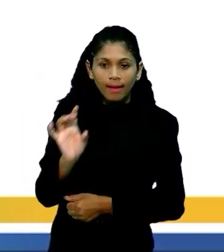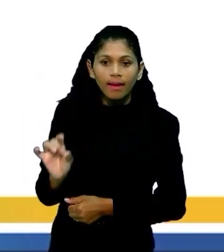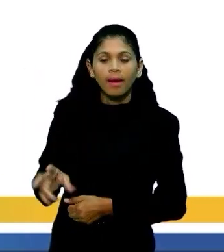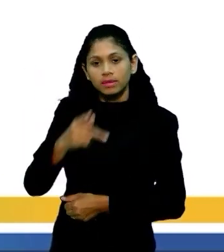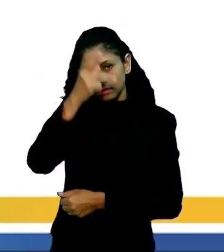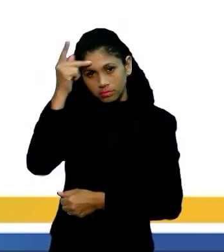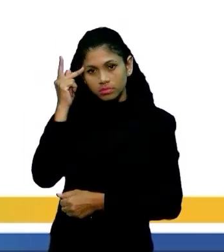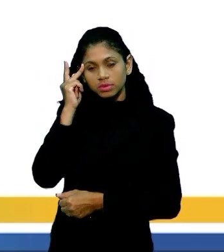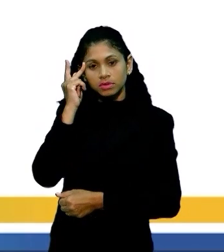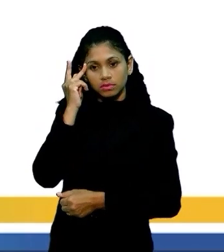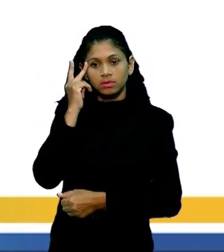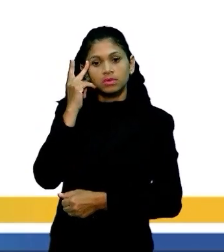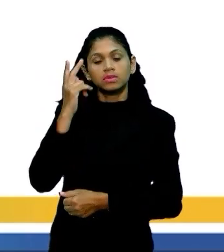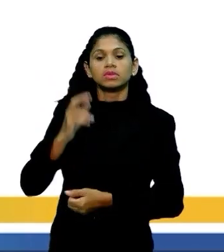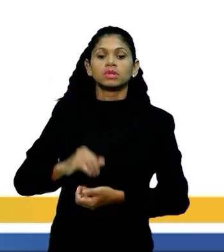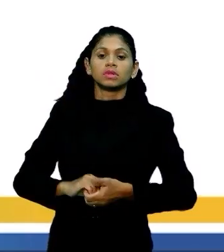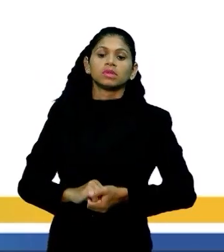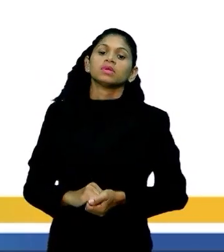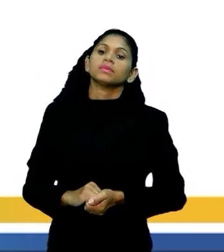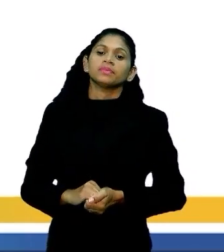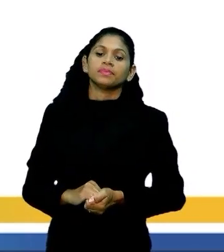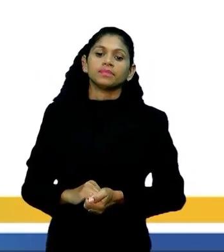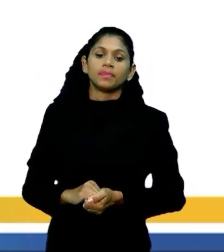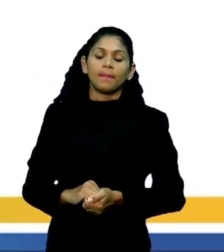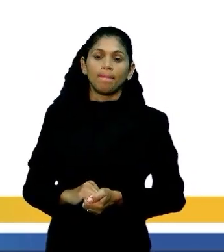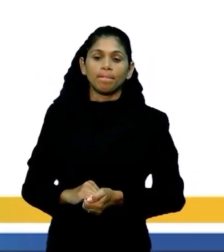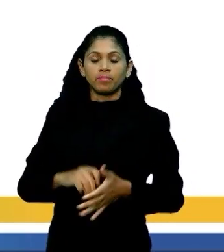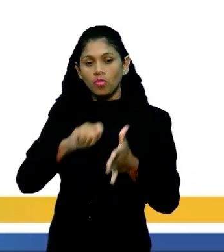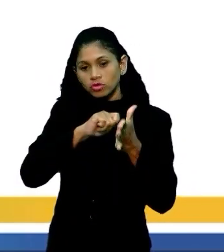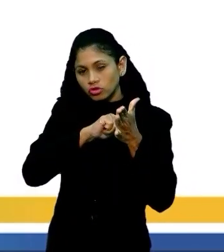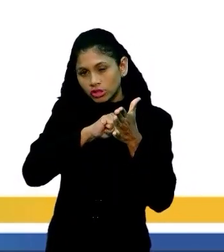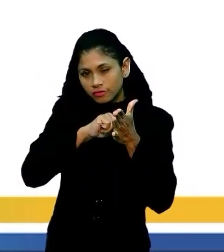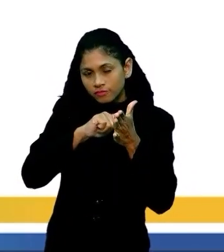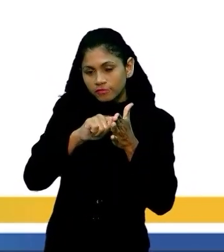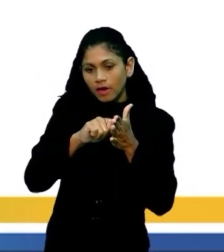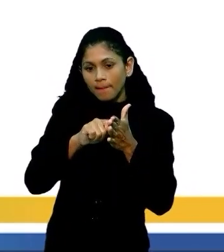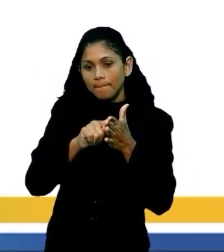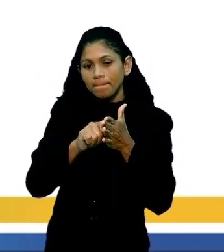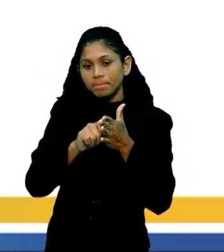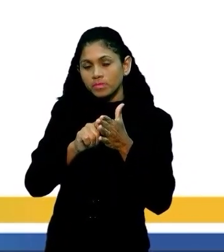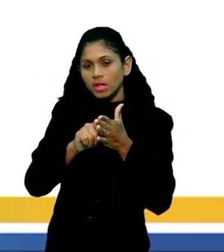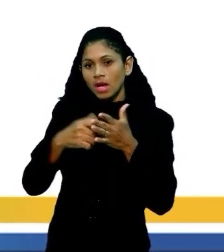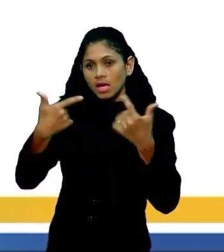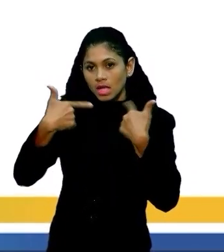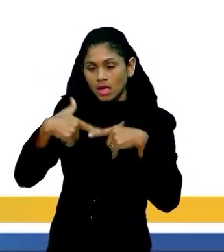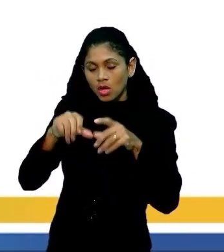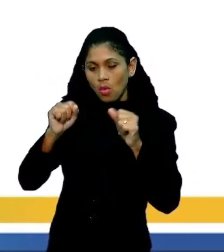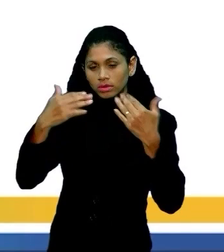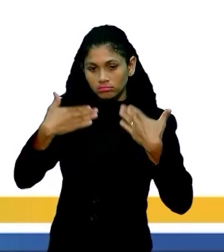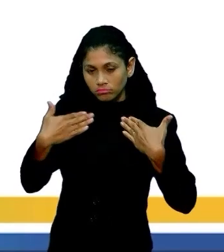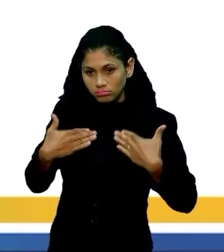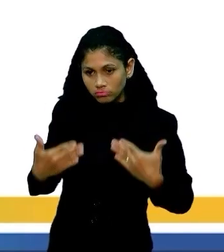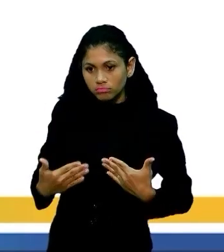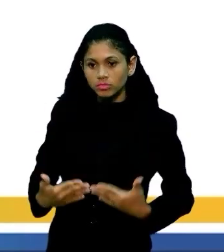vou eu vou até deixar o texto aqui quero que vocês grifem cada palavrinha dessa aqui ó linguagem corporal a gente já falou que é a comunicação por meio do corpo